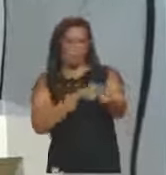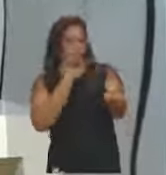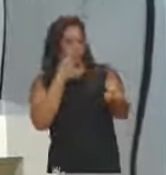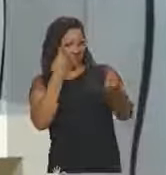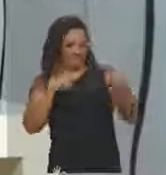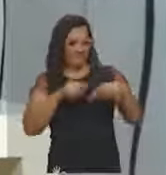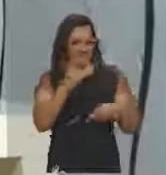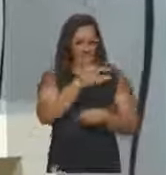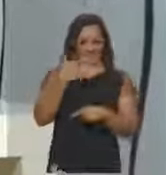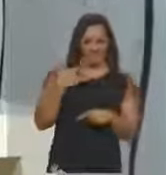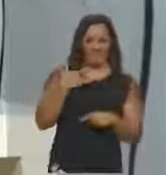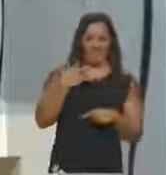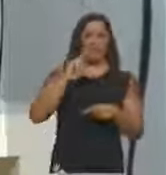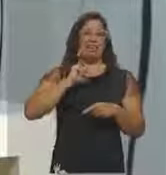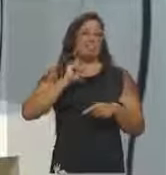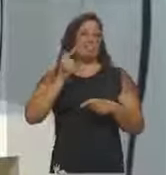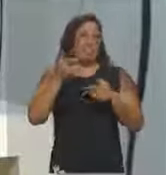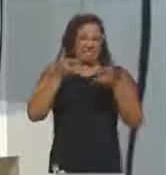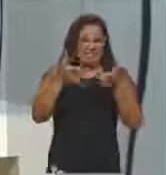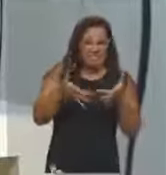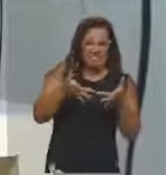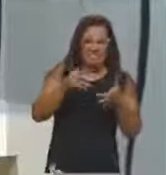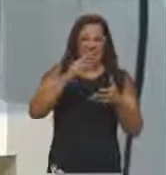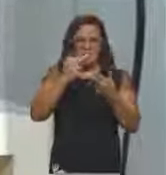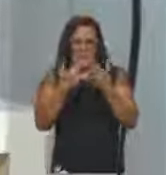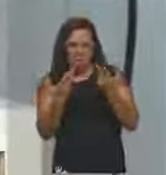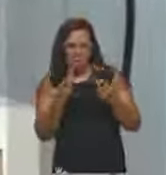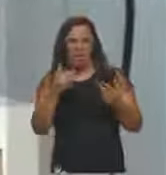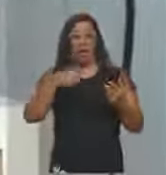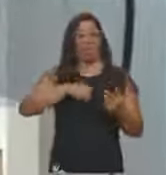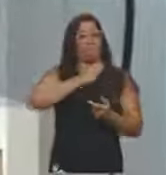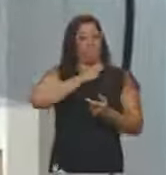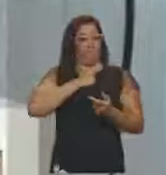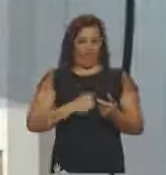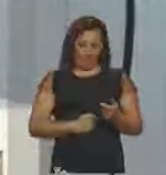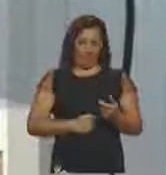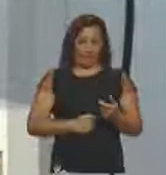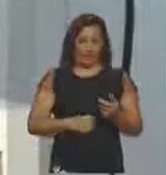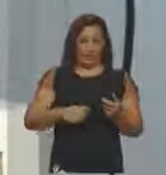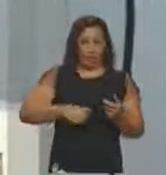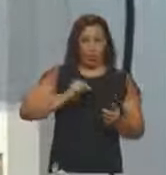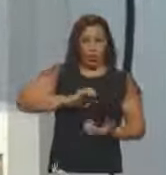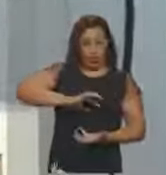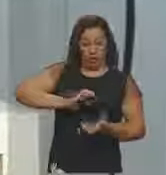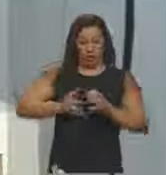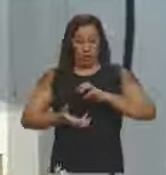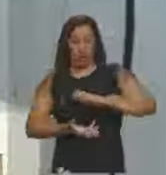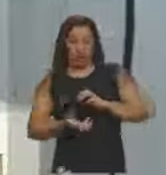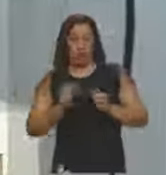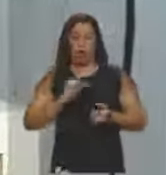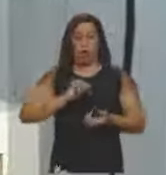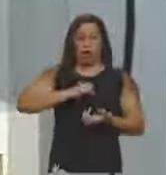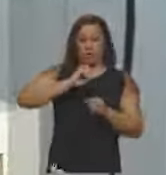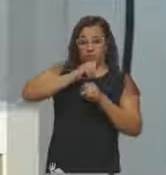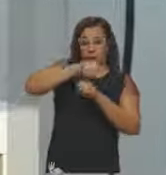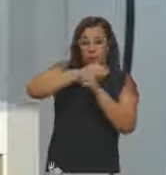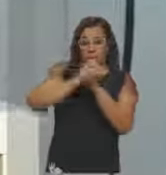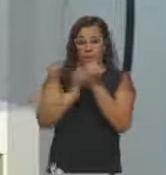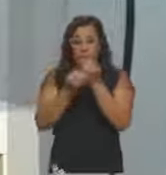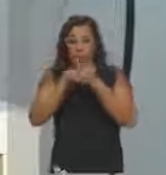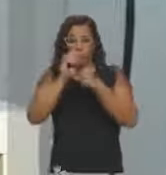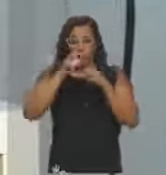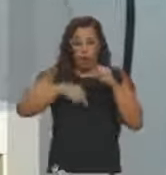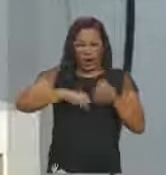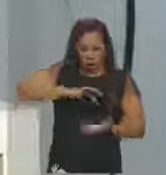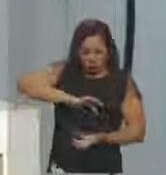digestão, você entendeu então que o sistema digestório, ele quebra as moléculas que o sangue, esses nutrientes, vão